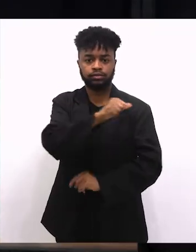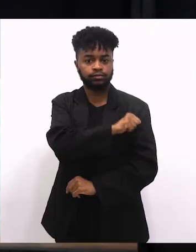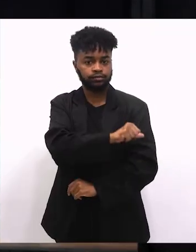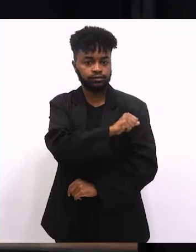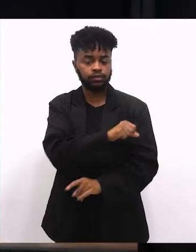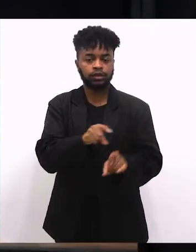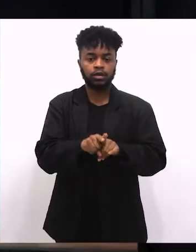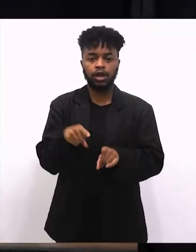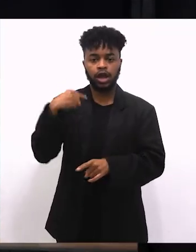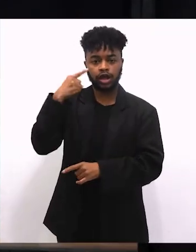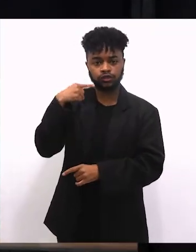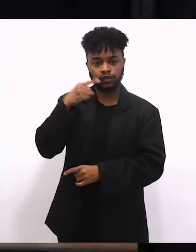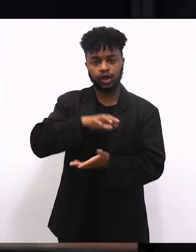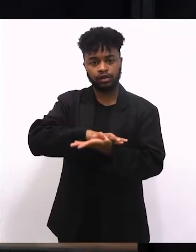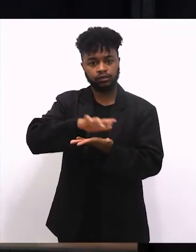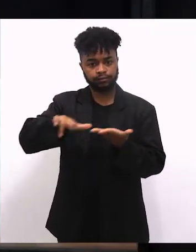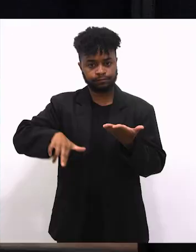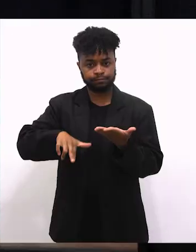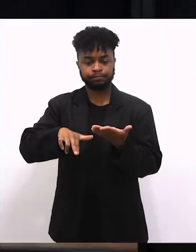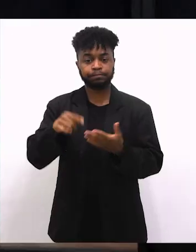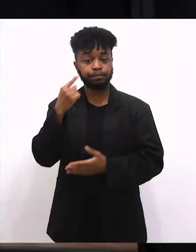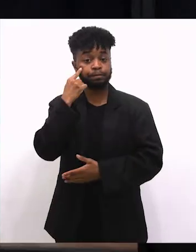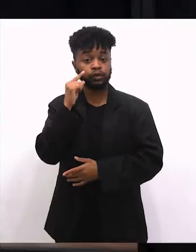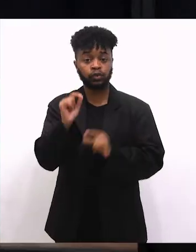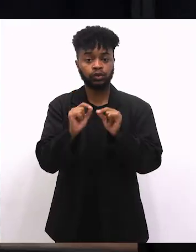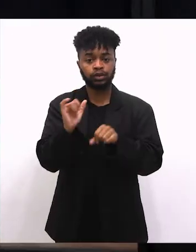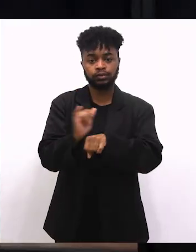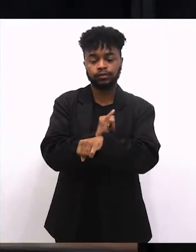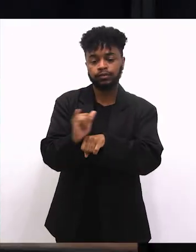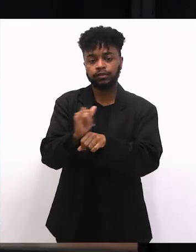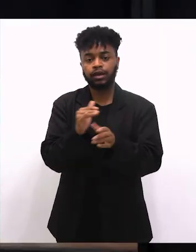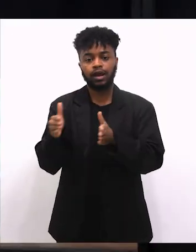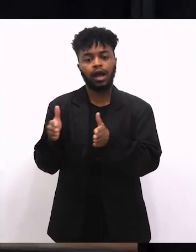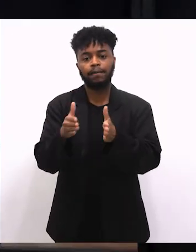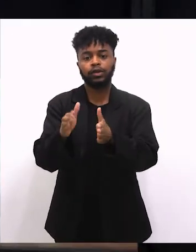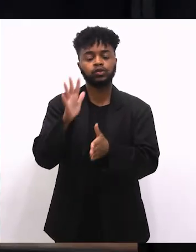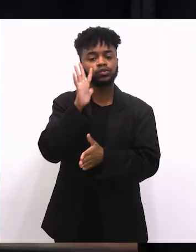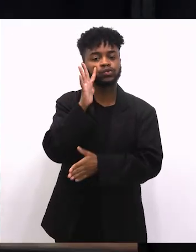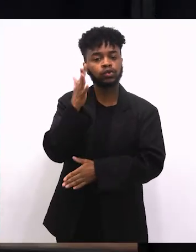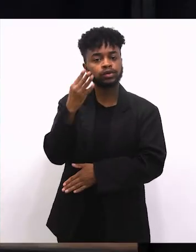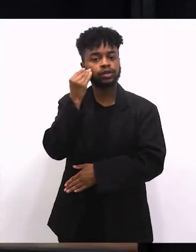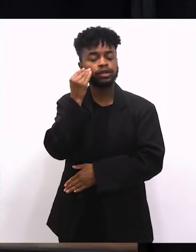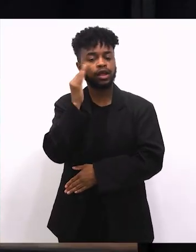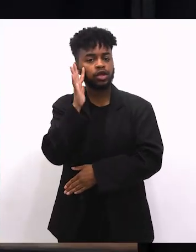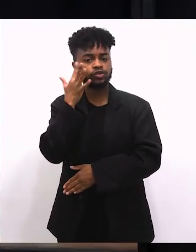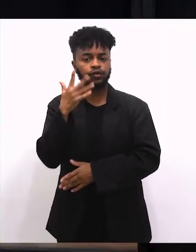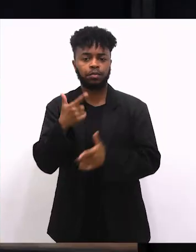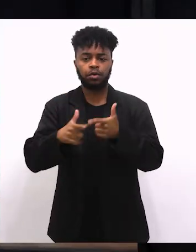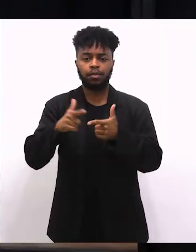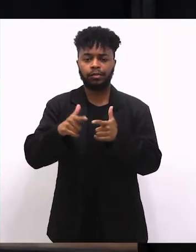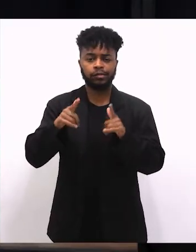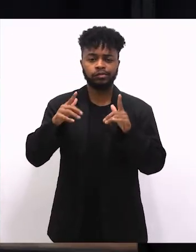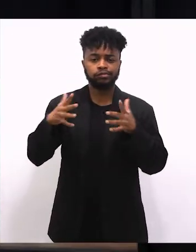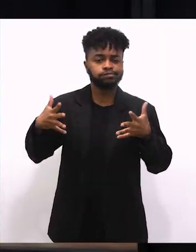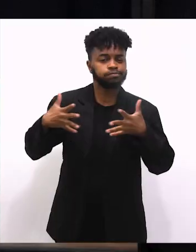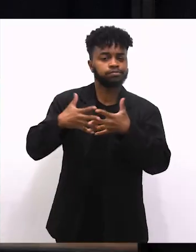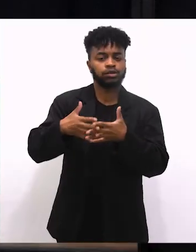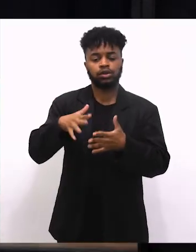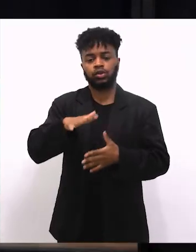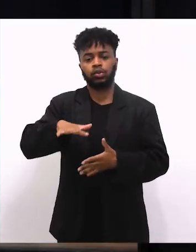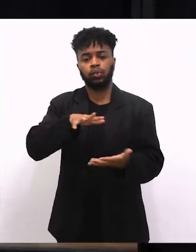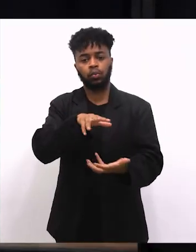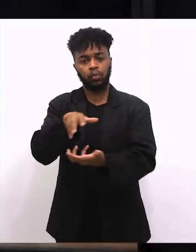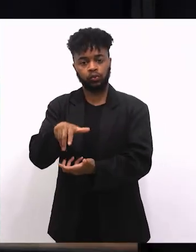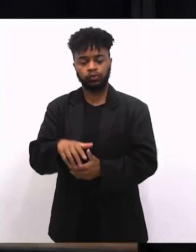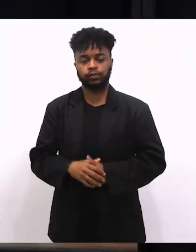carioca e fluminense, com advogados e advogadas, pensando caminhos e soluções para questões complexas no âmbito